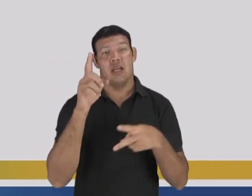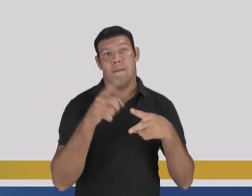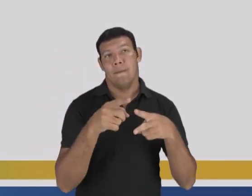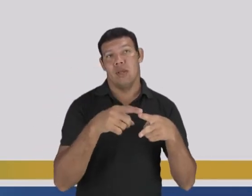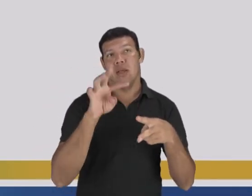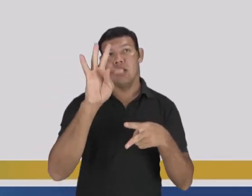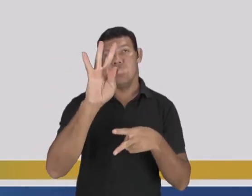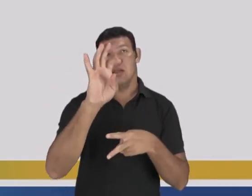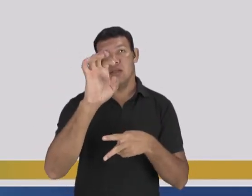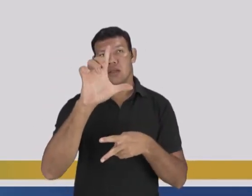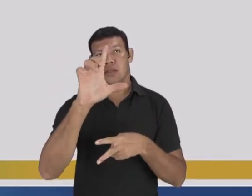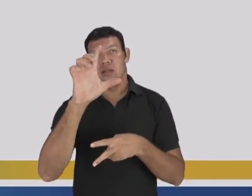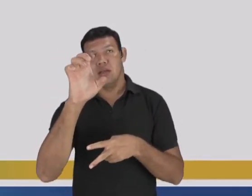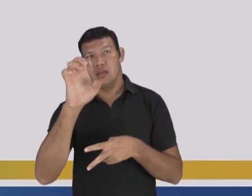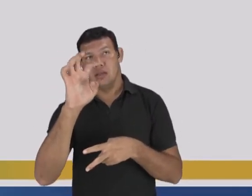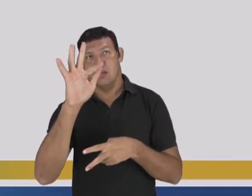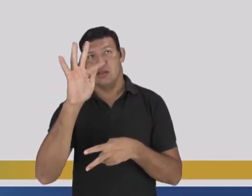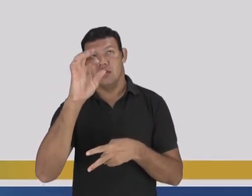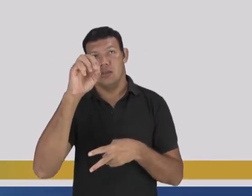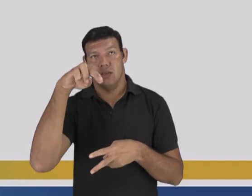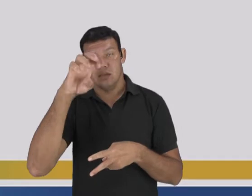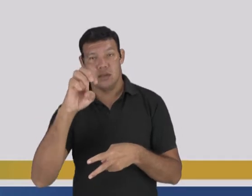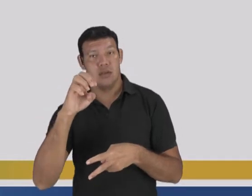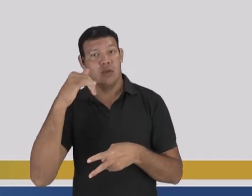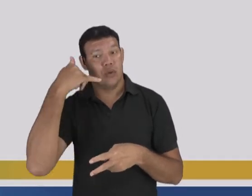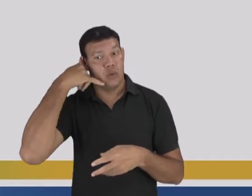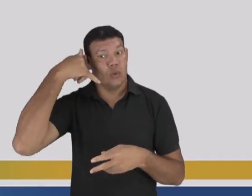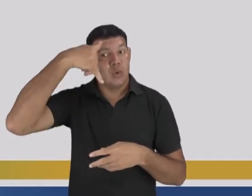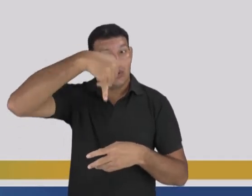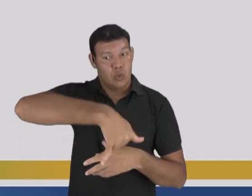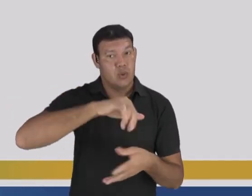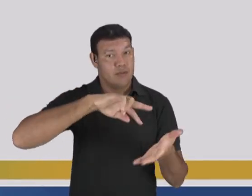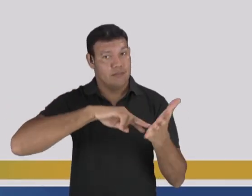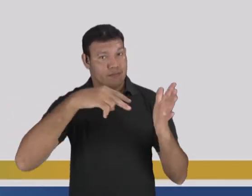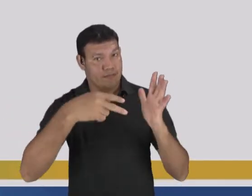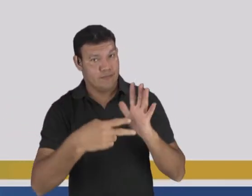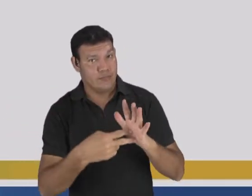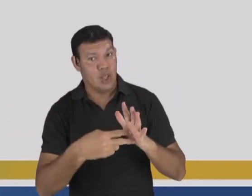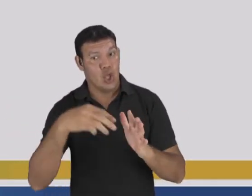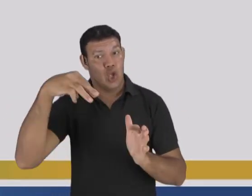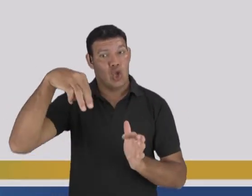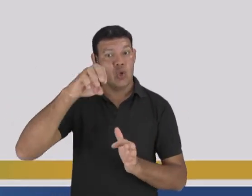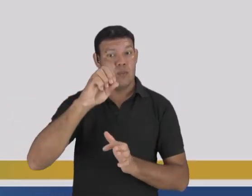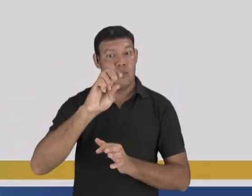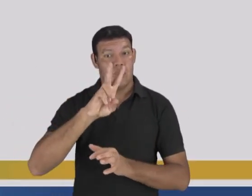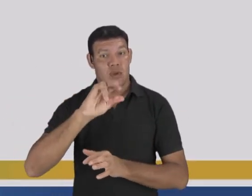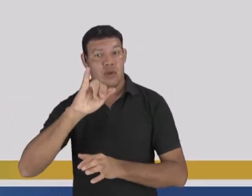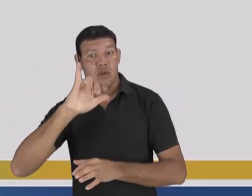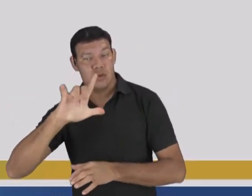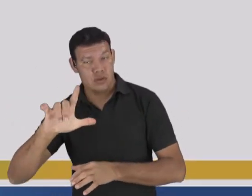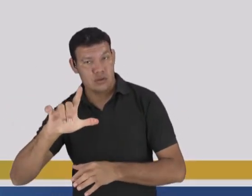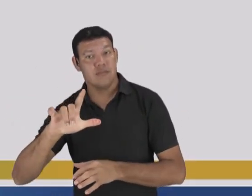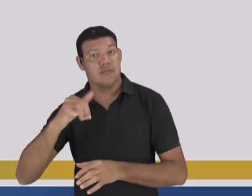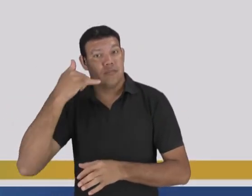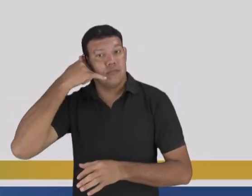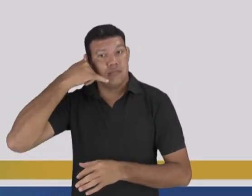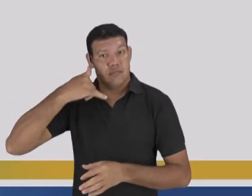fixo. Para celular, eu utilizo o termo mobile, né? Então, se eu tenho um teléfono e um